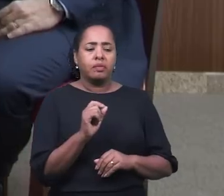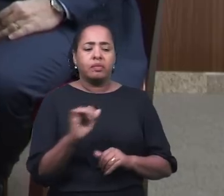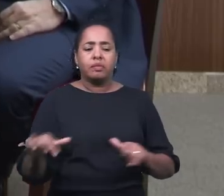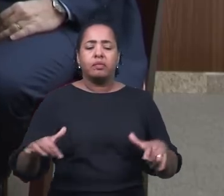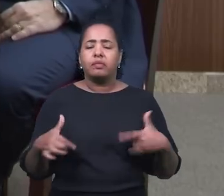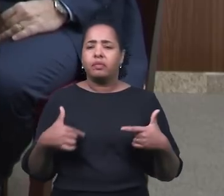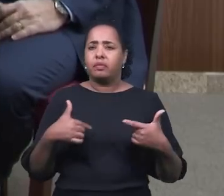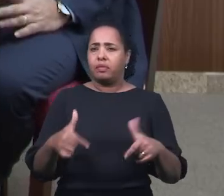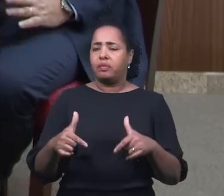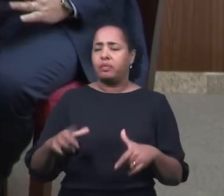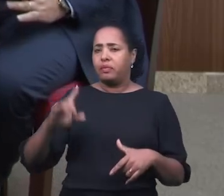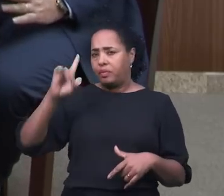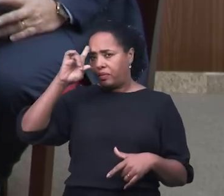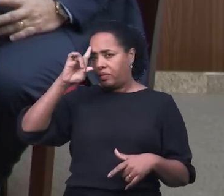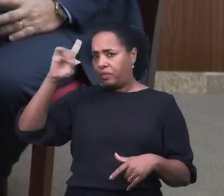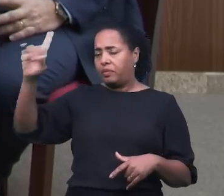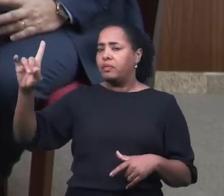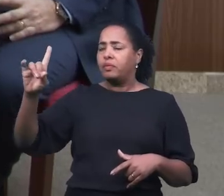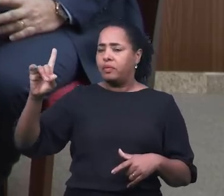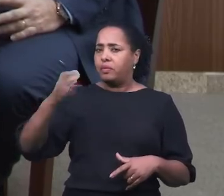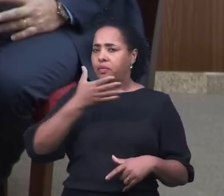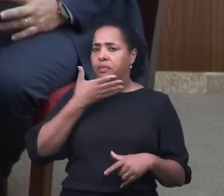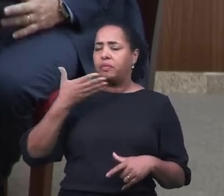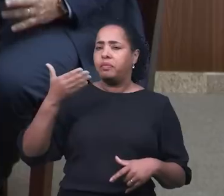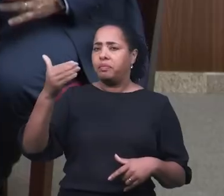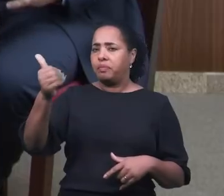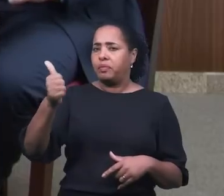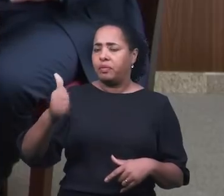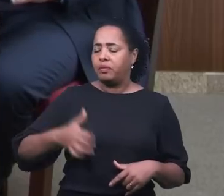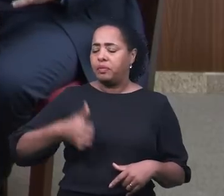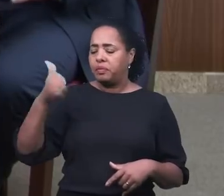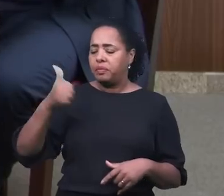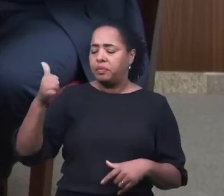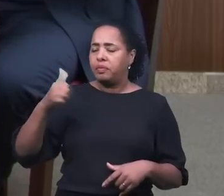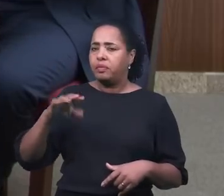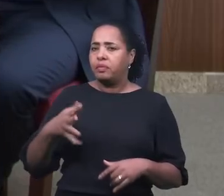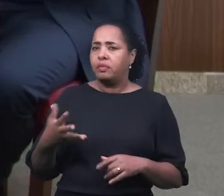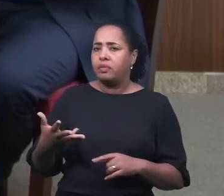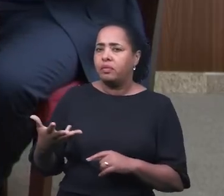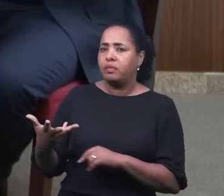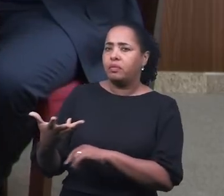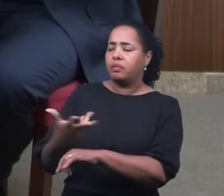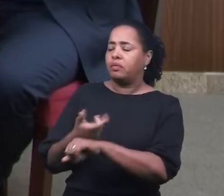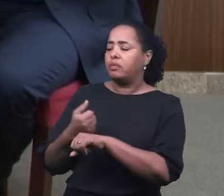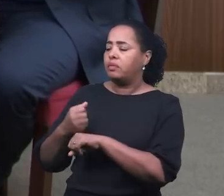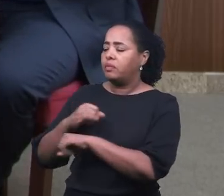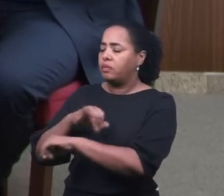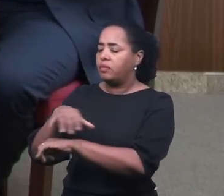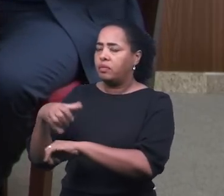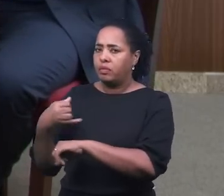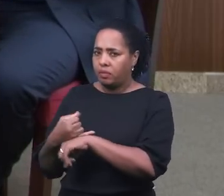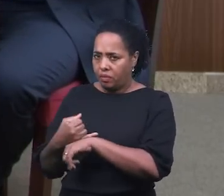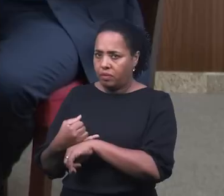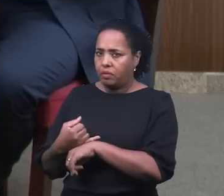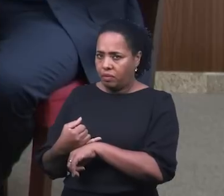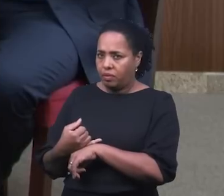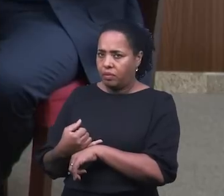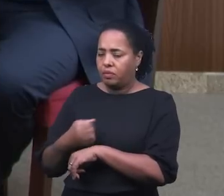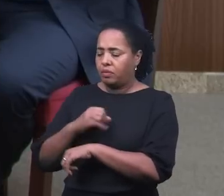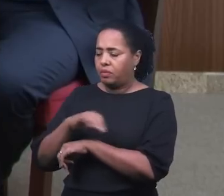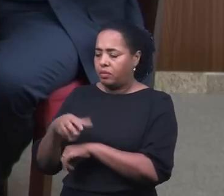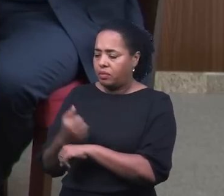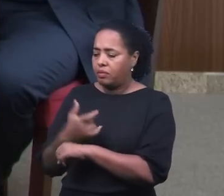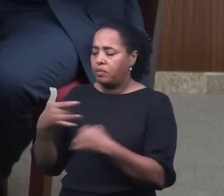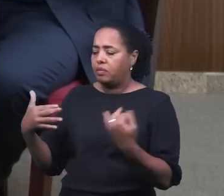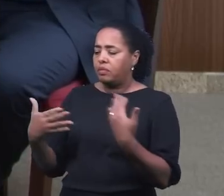grande feito de Davi foi, em primeiro lugar, conquistar Jerusalém.